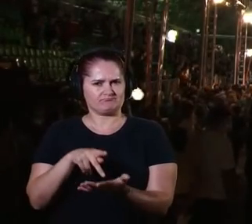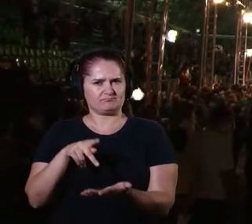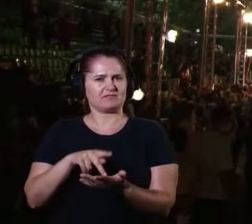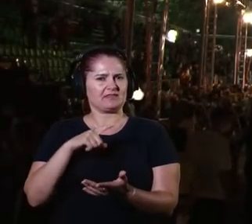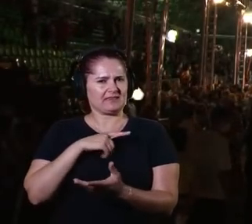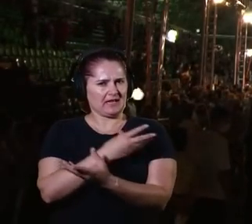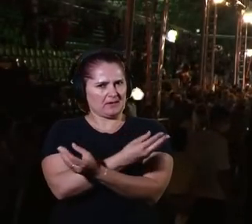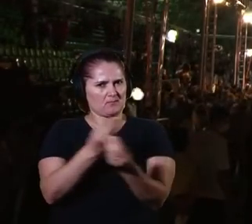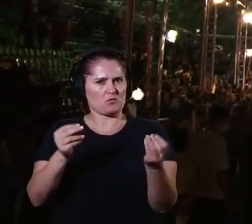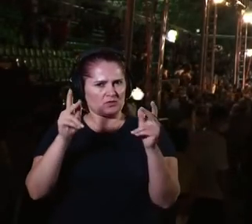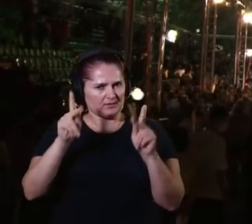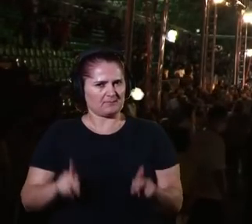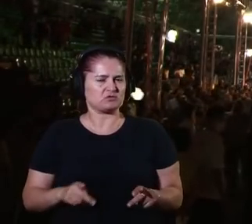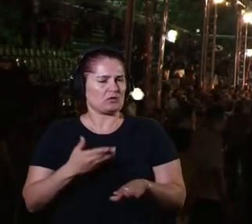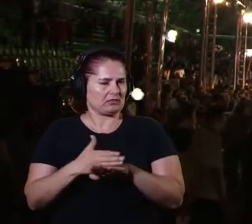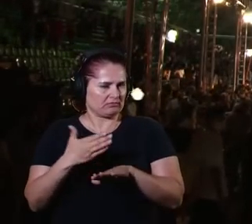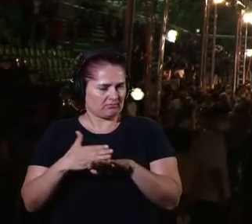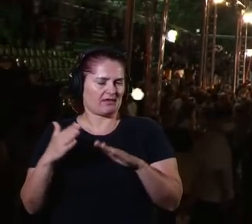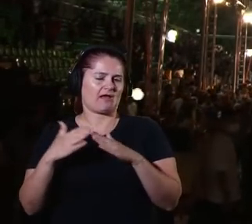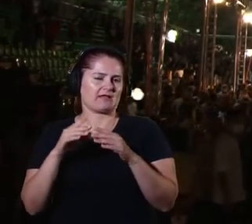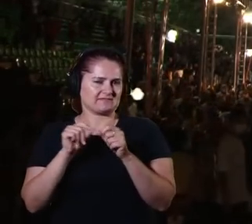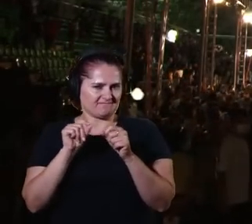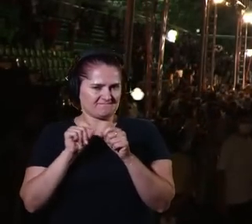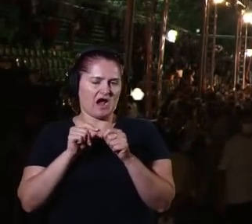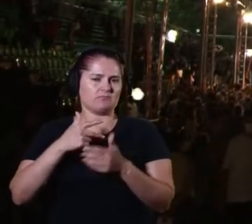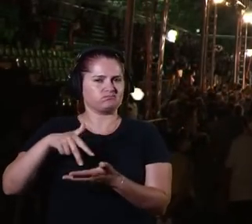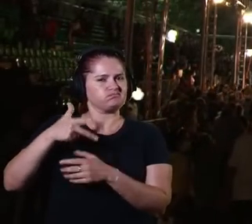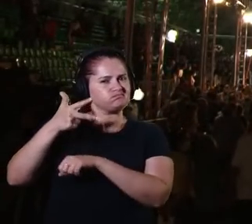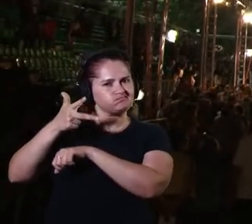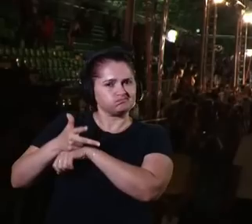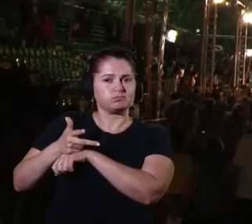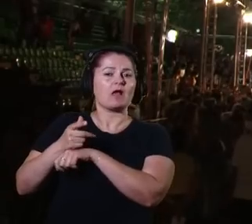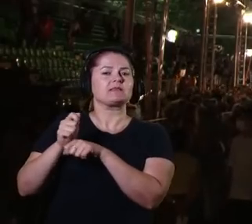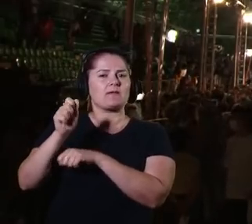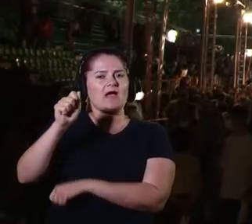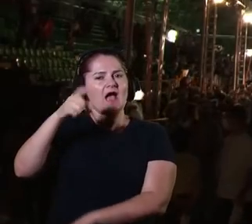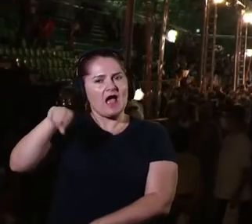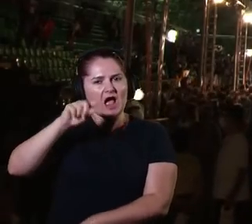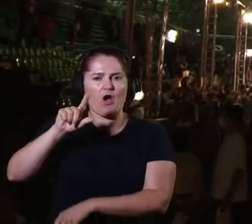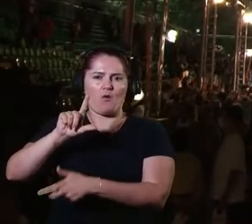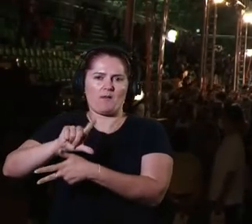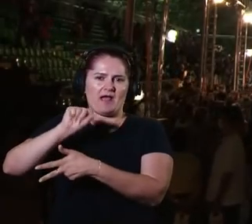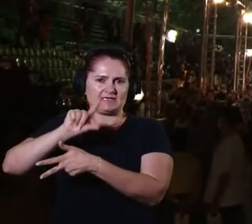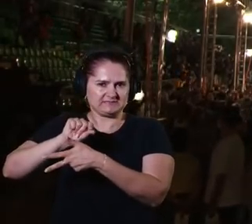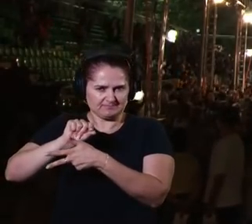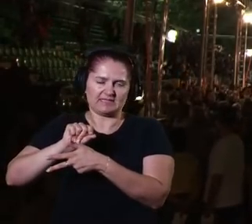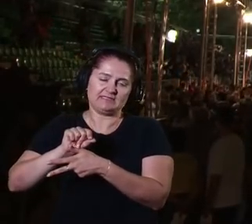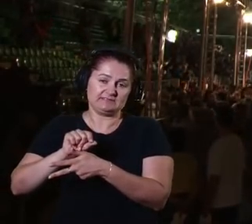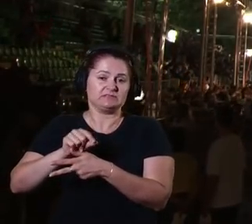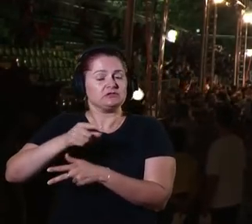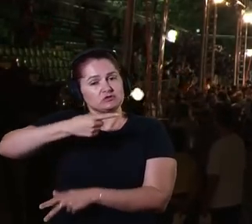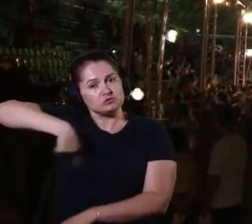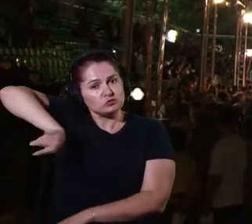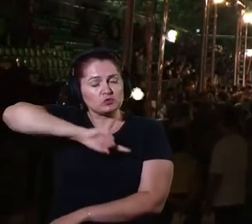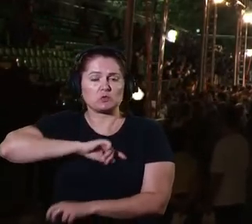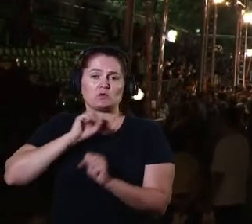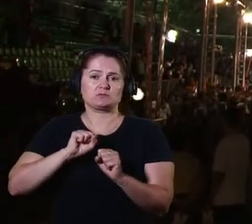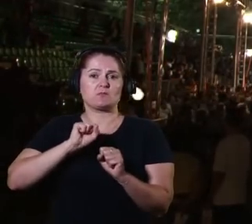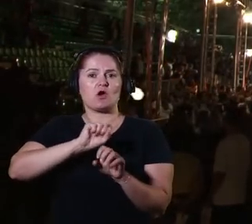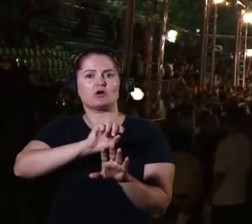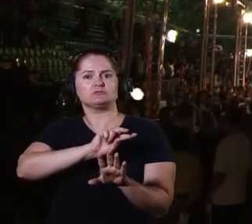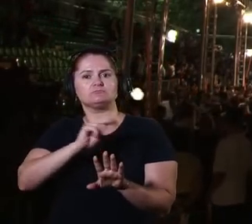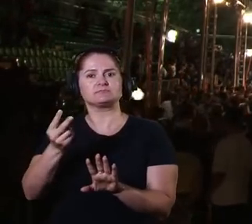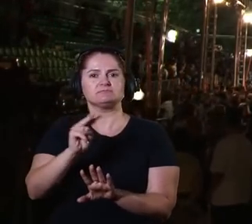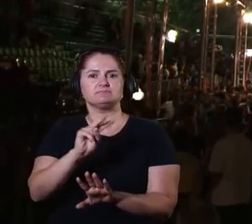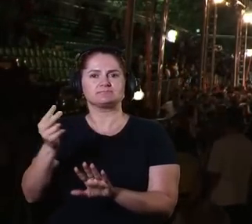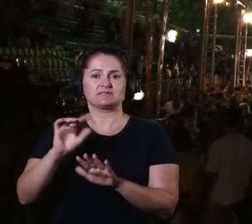vão fazer a dancinha em casa, onde quer que estejam, e vão marcar, Cleberson, a X-Play TV, para que a gente até possa